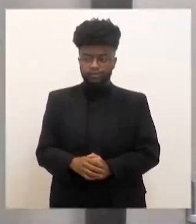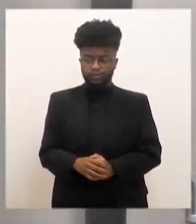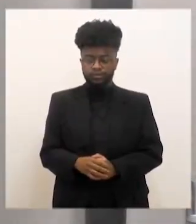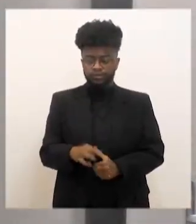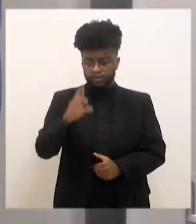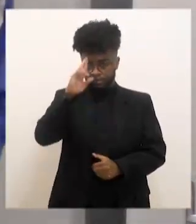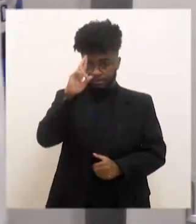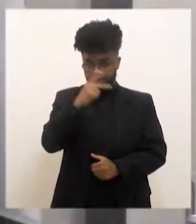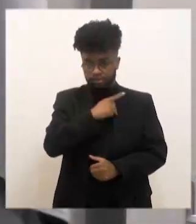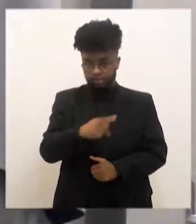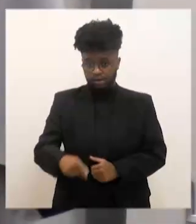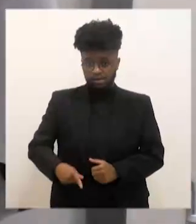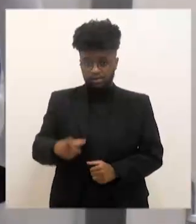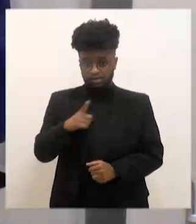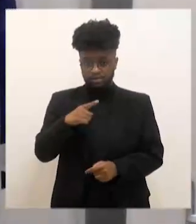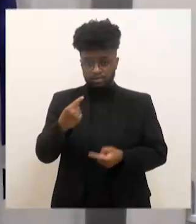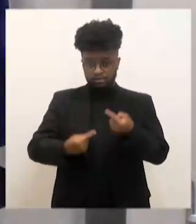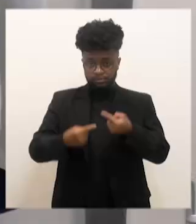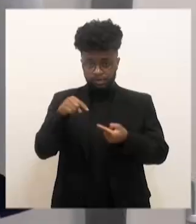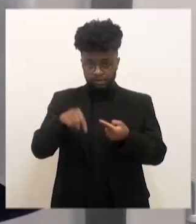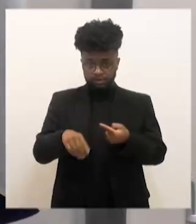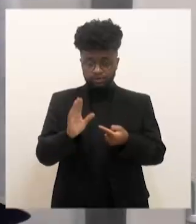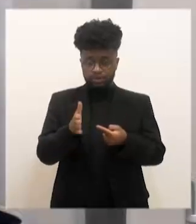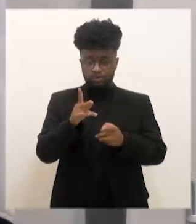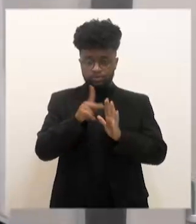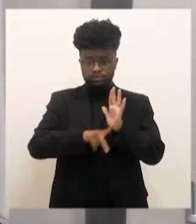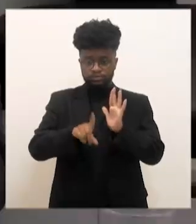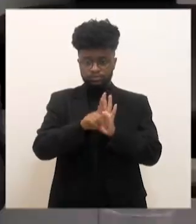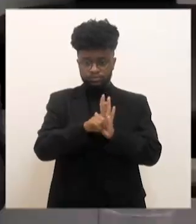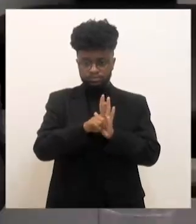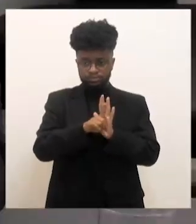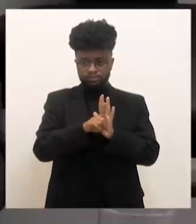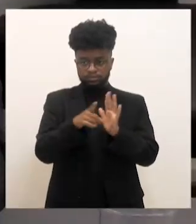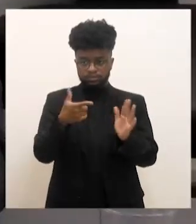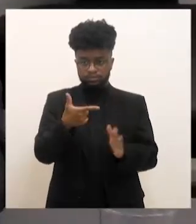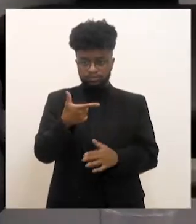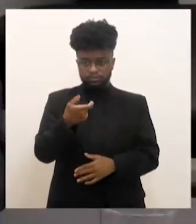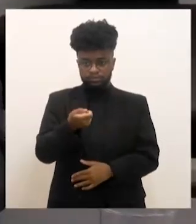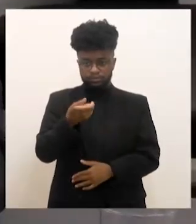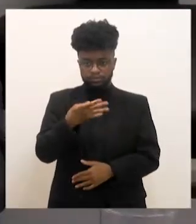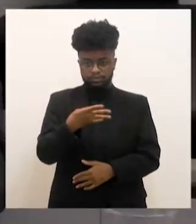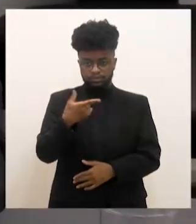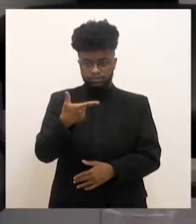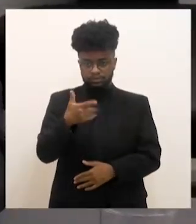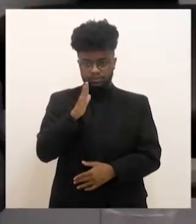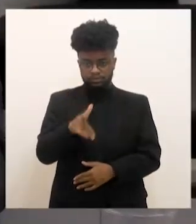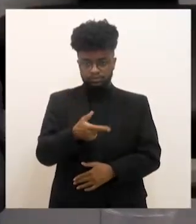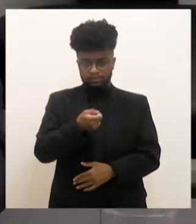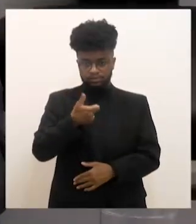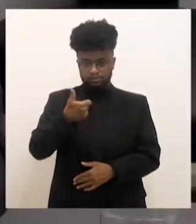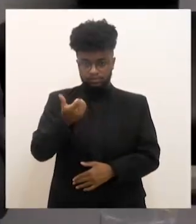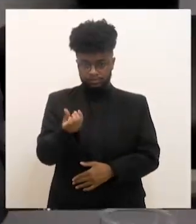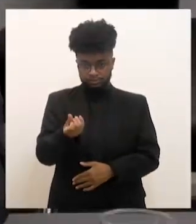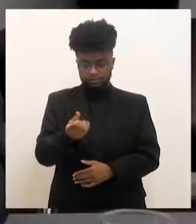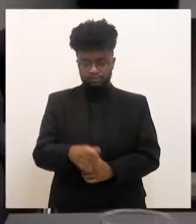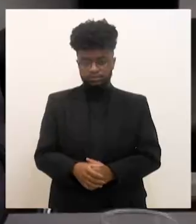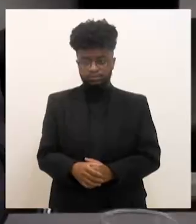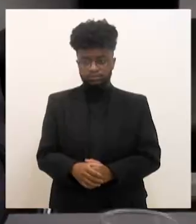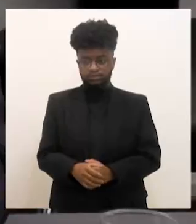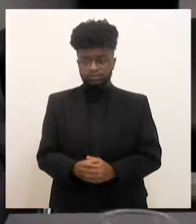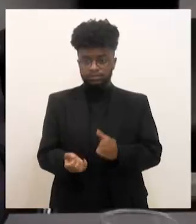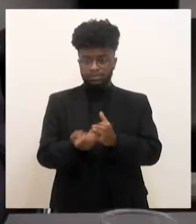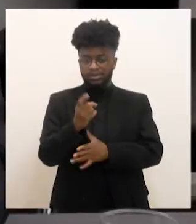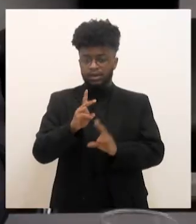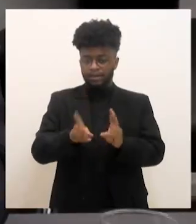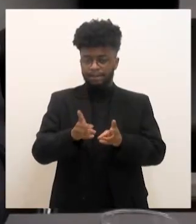já existe em tramitação na Casa o projeto de lei 2042 de 2016, que institui a